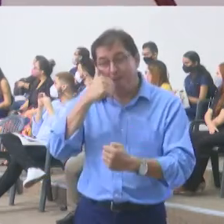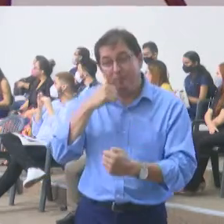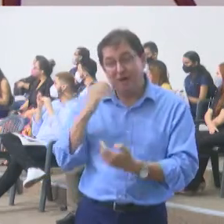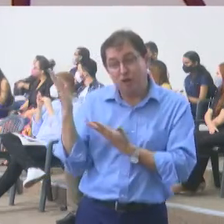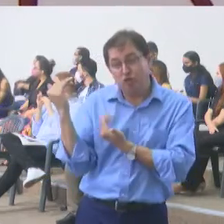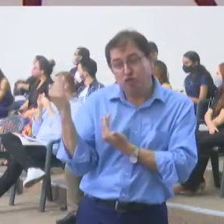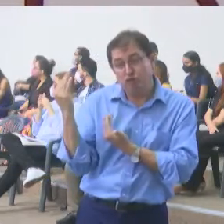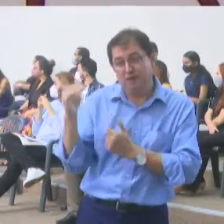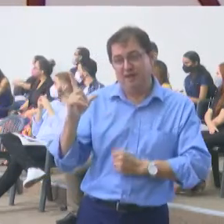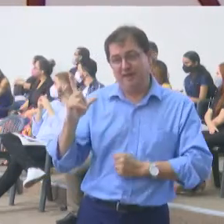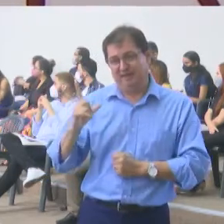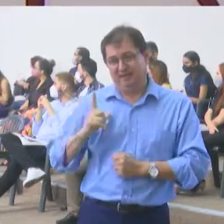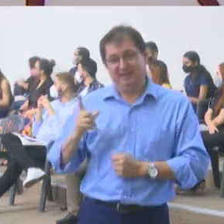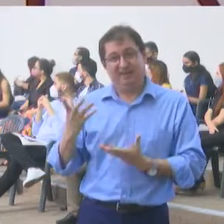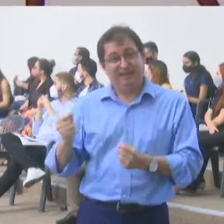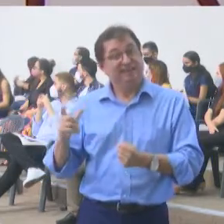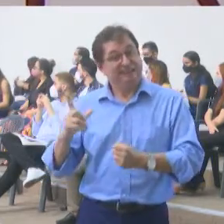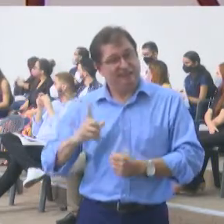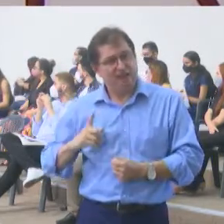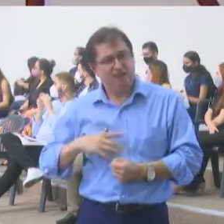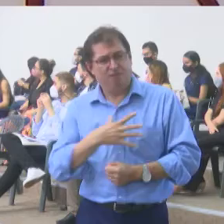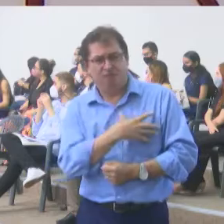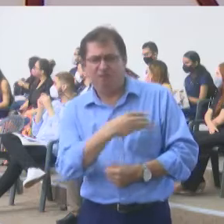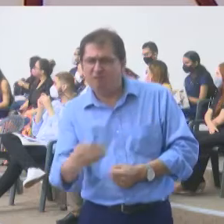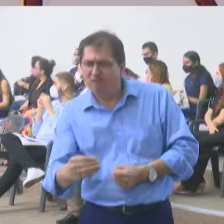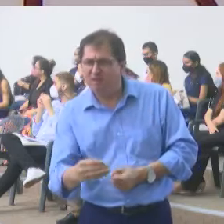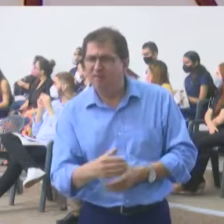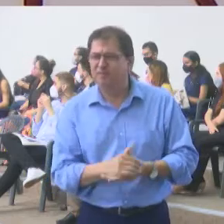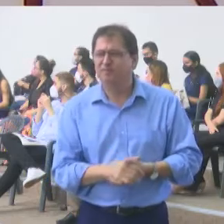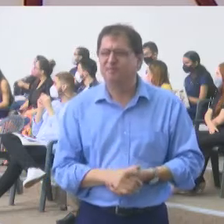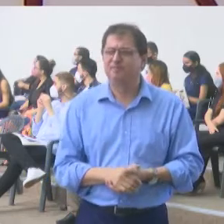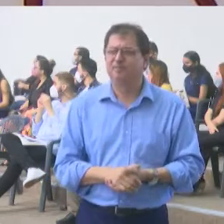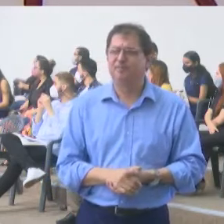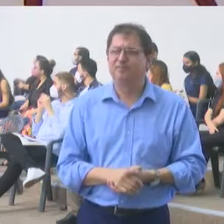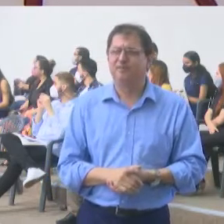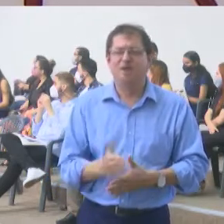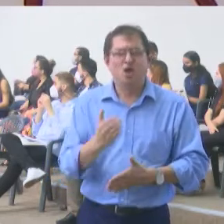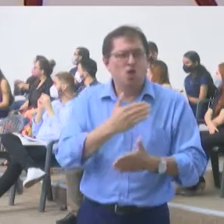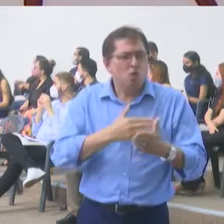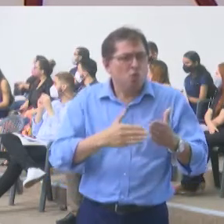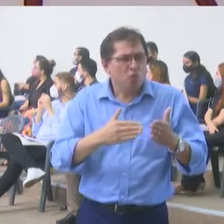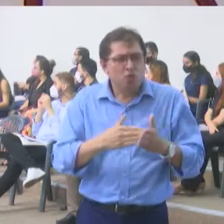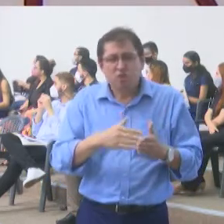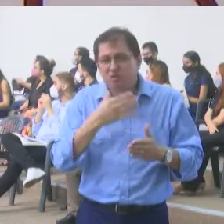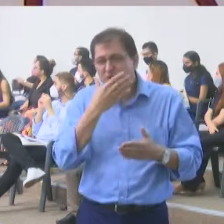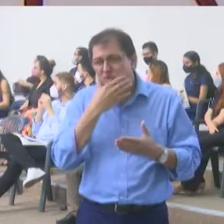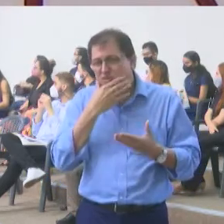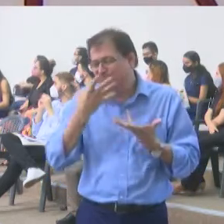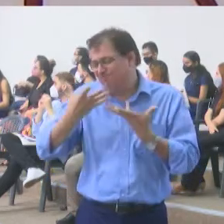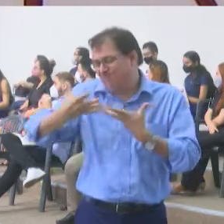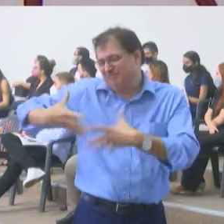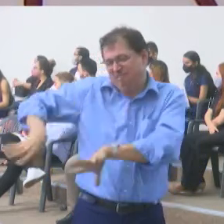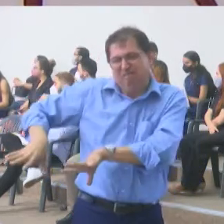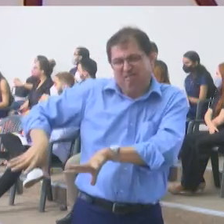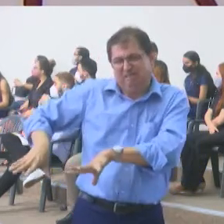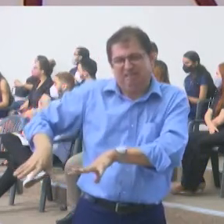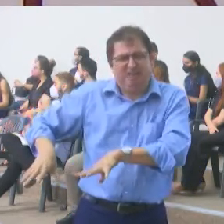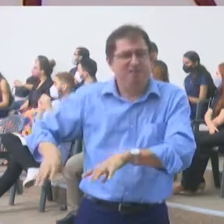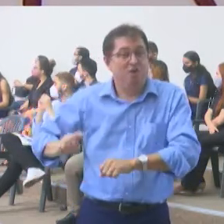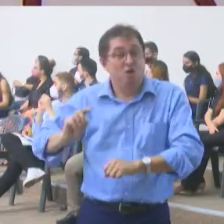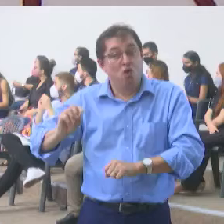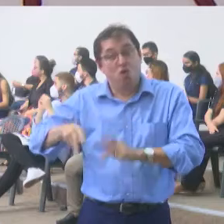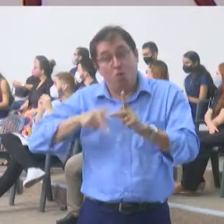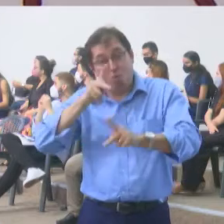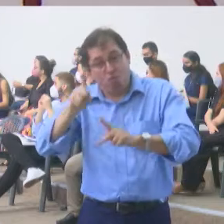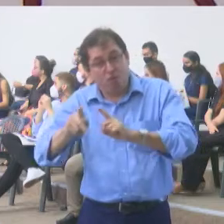pode gerar filhos, uma moabita, uma estrangeira. E os israelitas detestavam os moabitas até esse ponto.